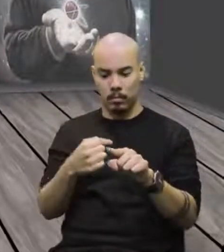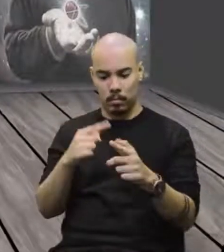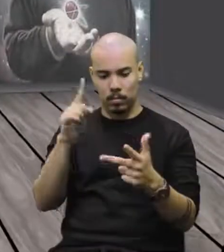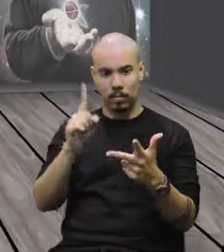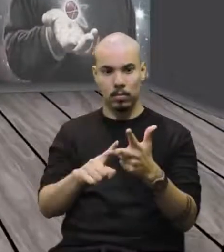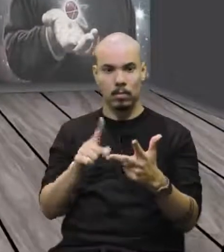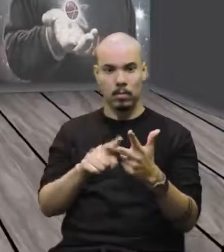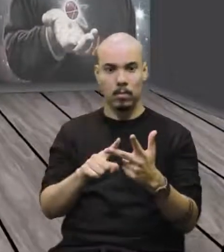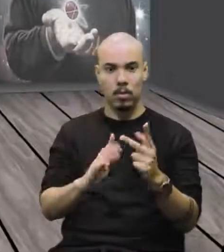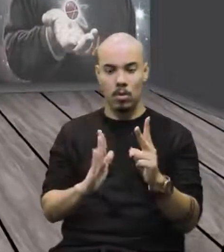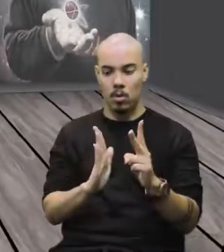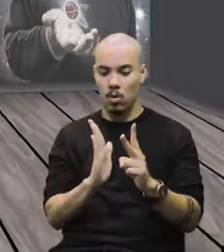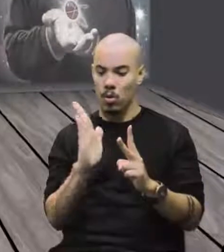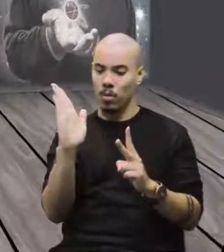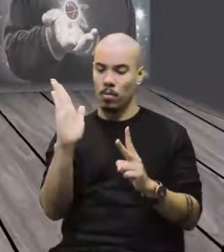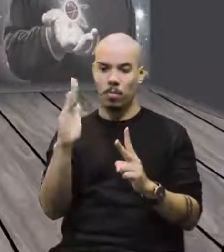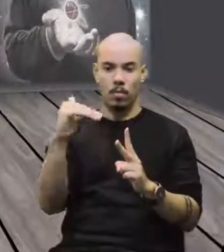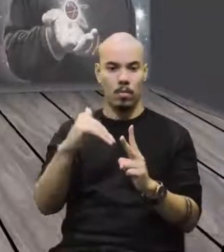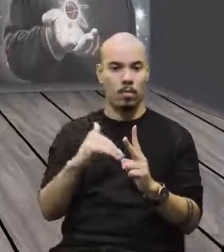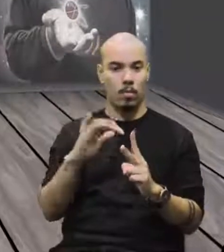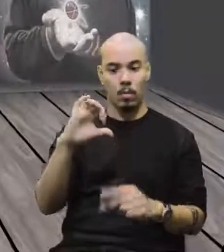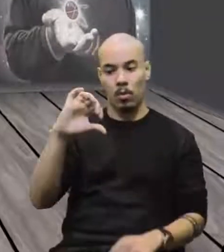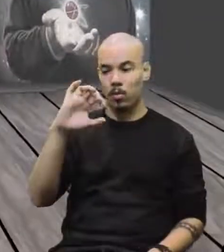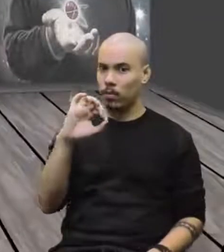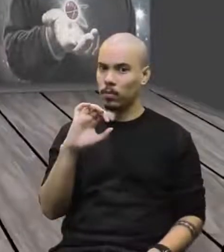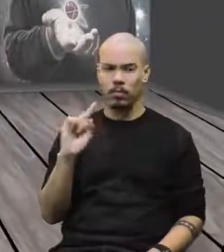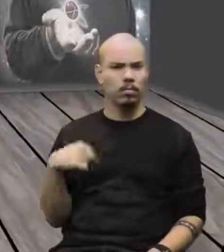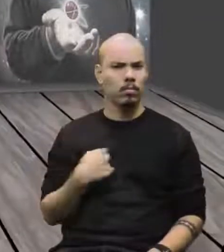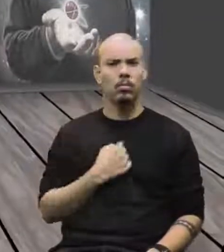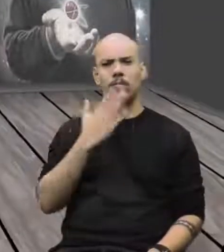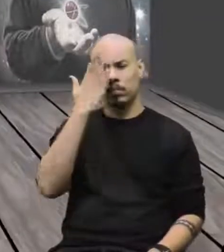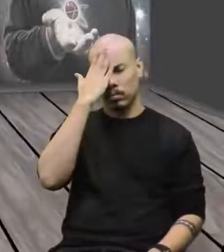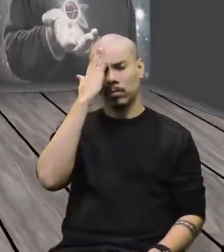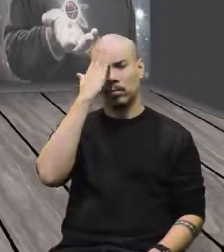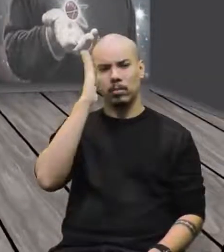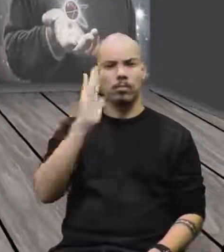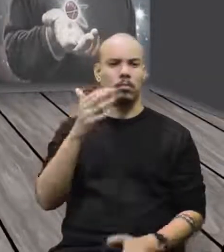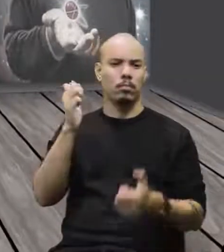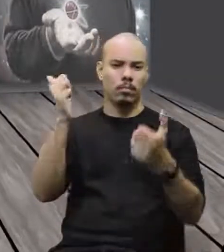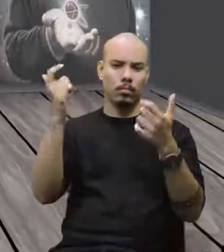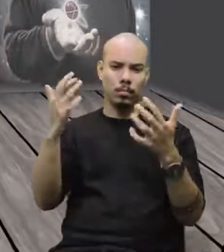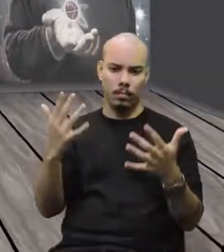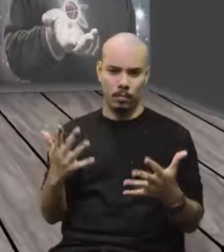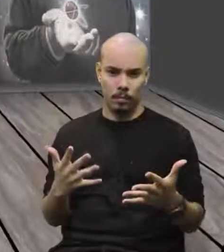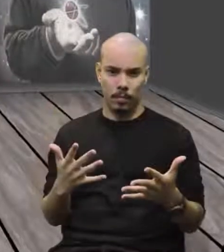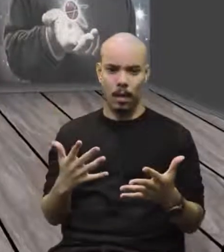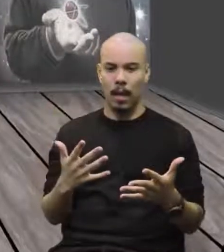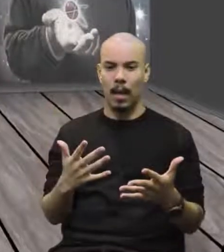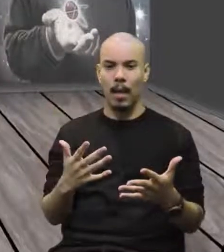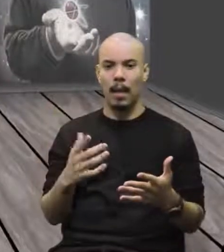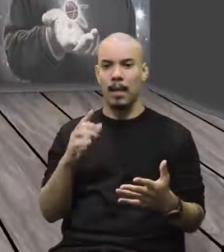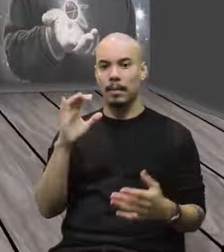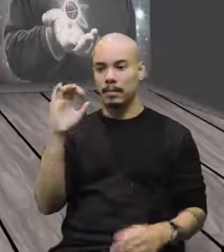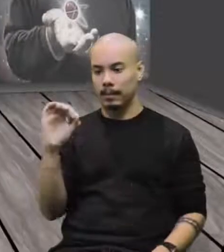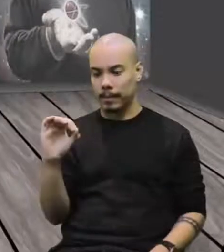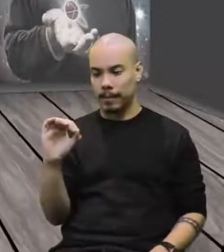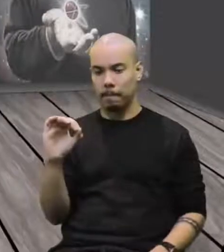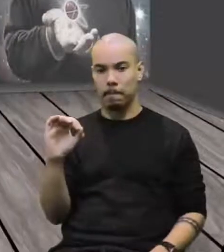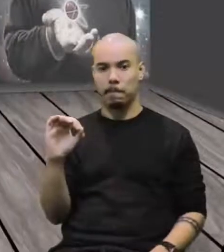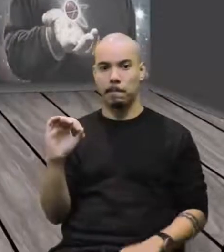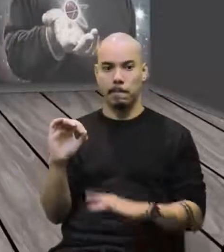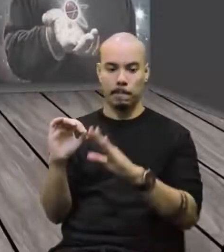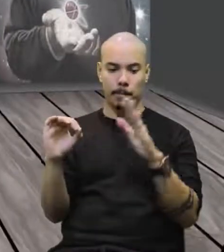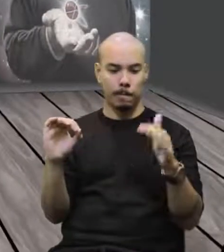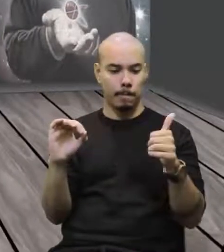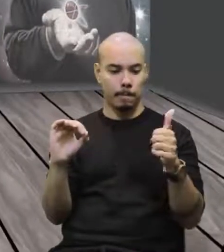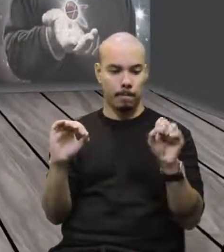caso oblíqua, qualquer ângulo de 0 e 90. Então nós vimos vários casos, né? Aí, paralelo é o quê? 0 e